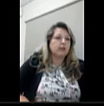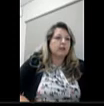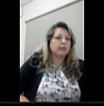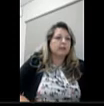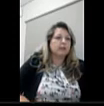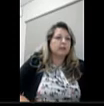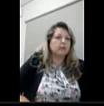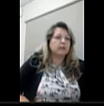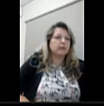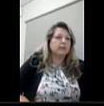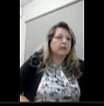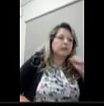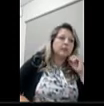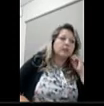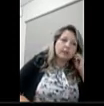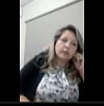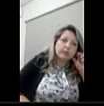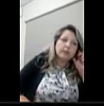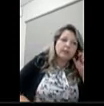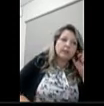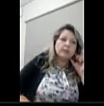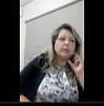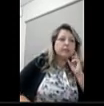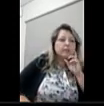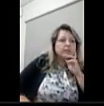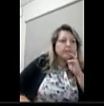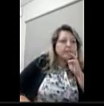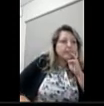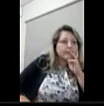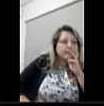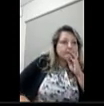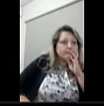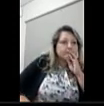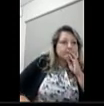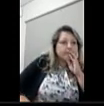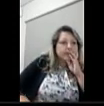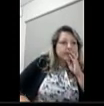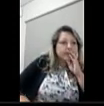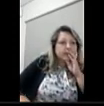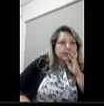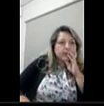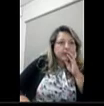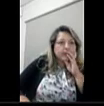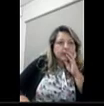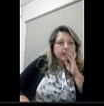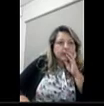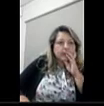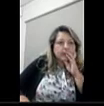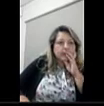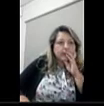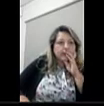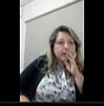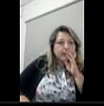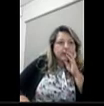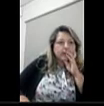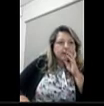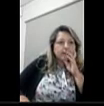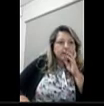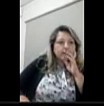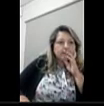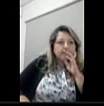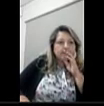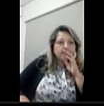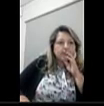automatizar o código linguístico da nossa própria língua, e isso piora muito, né, isso se acentua muito com